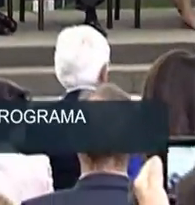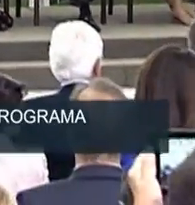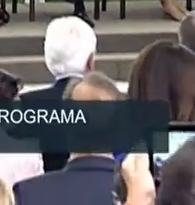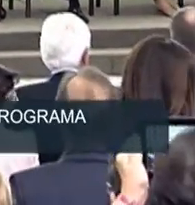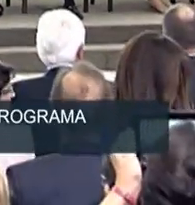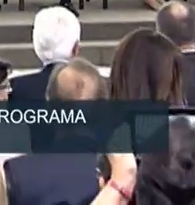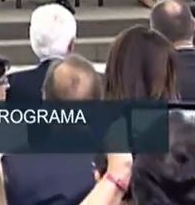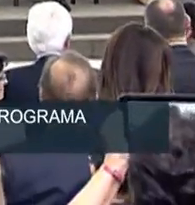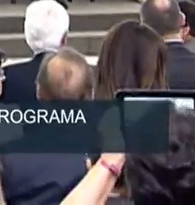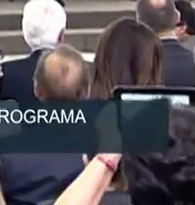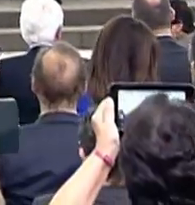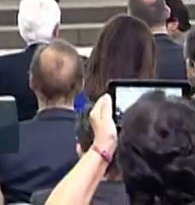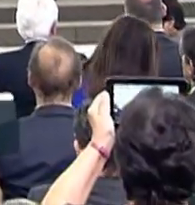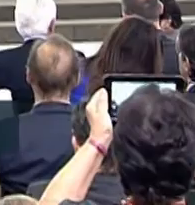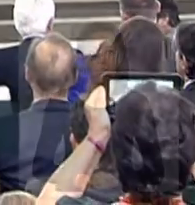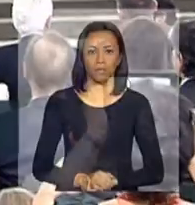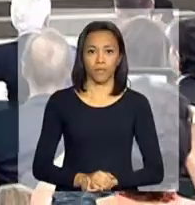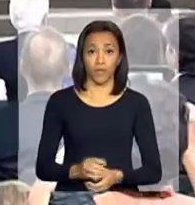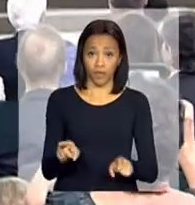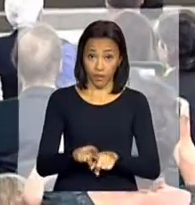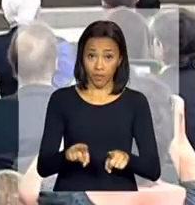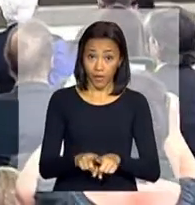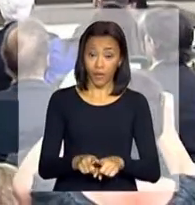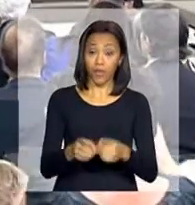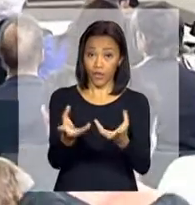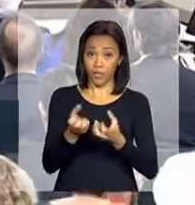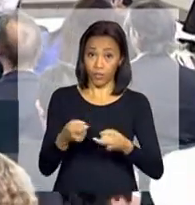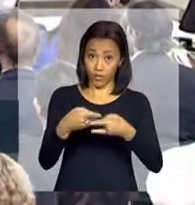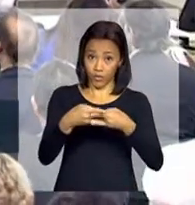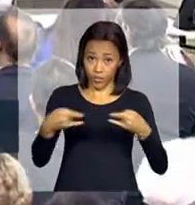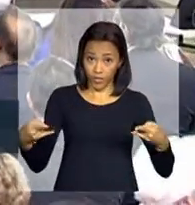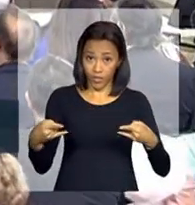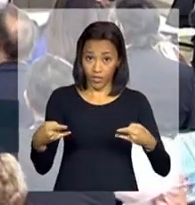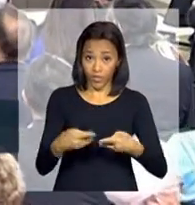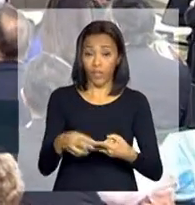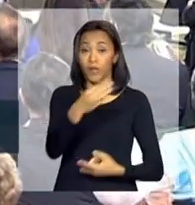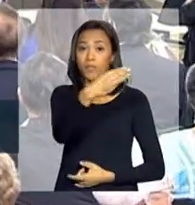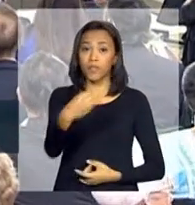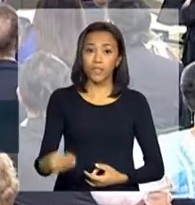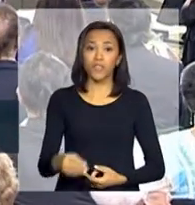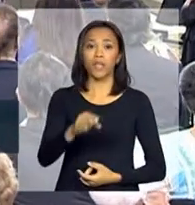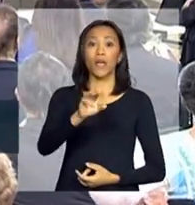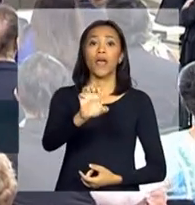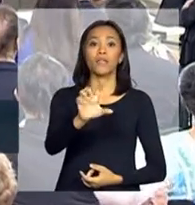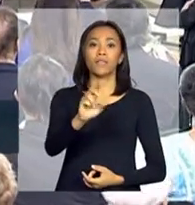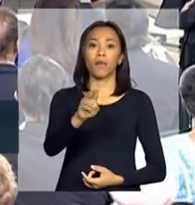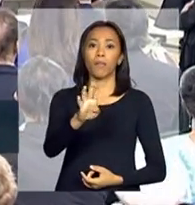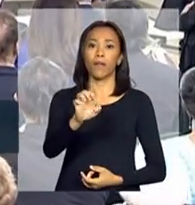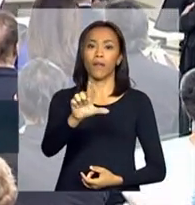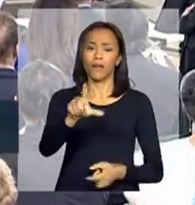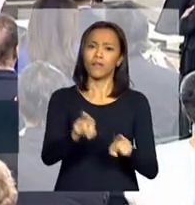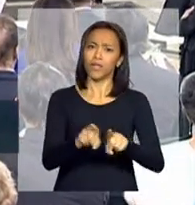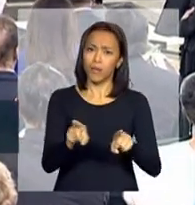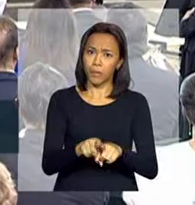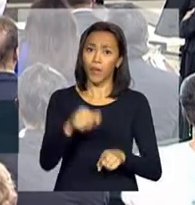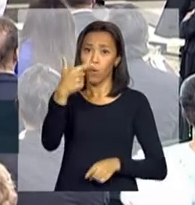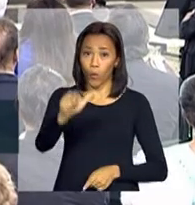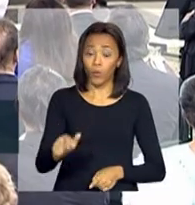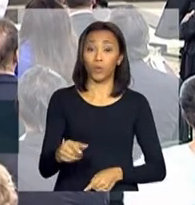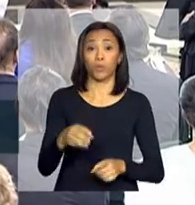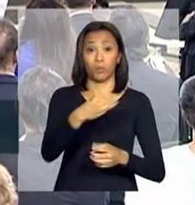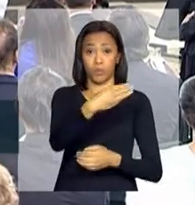e para receber o cheque das mãos da ministra do meio ambiente izabella Teixeira e do ministro do Desenvolvimento Agrário Pepe